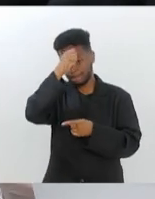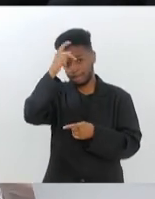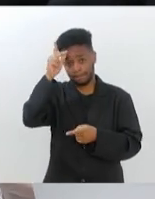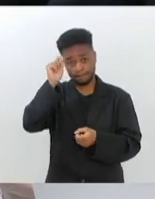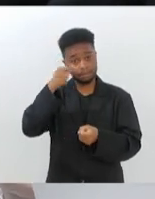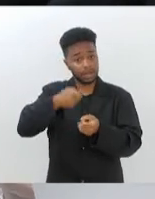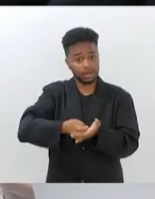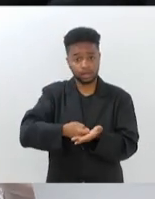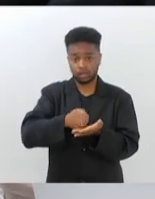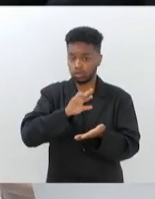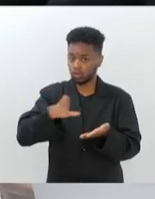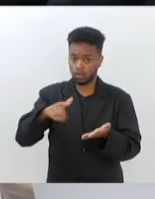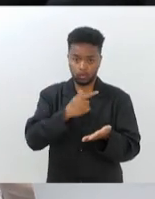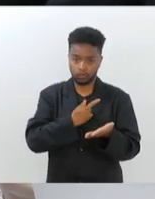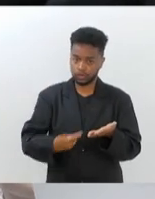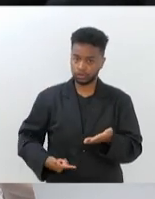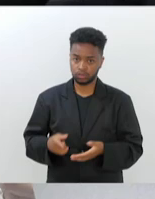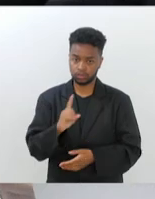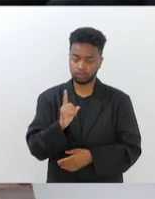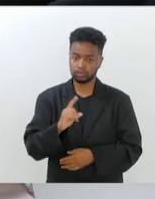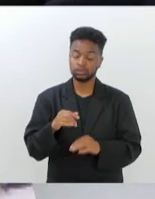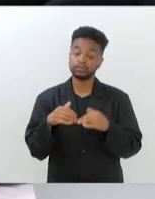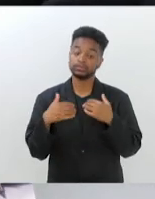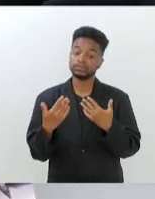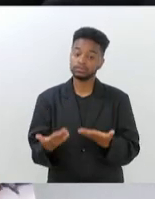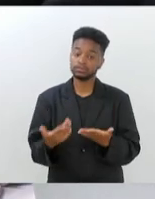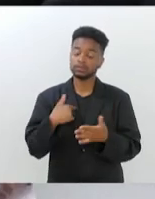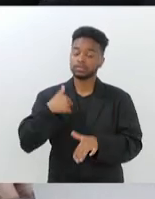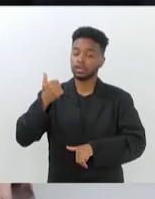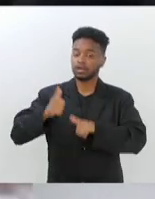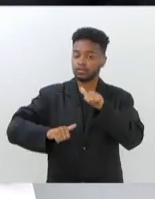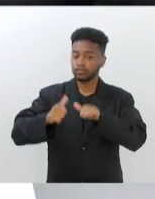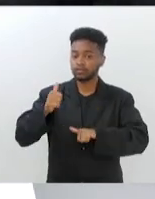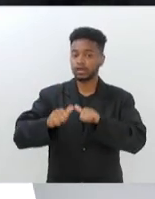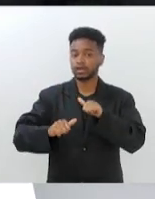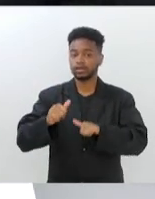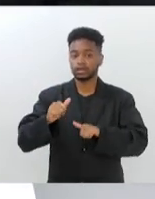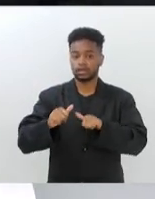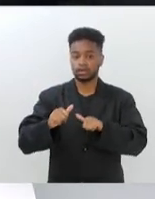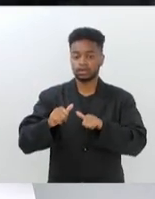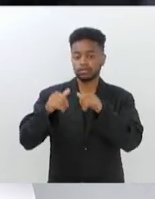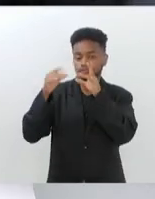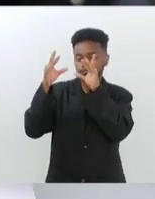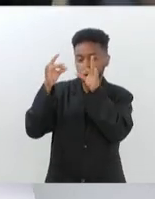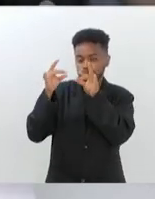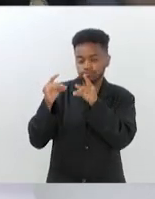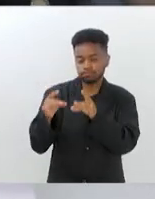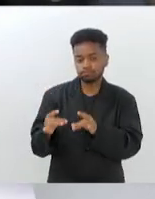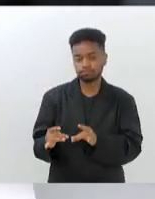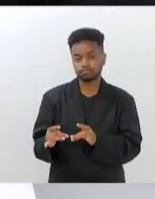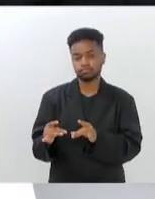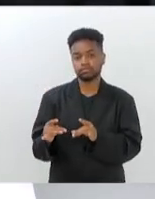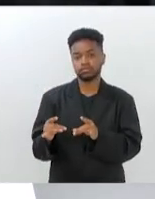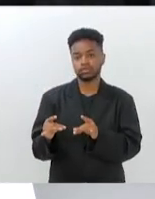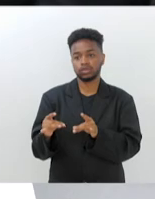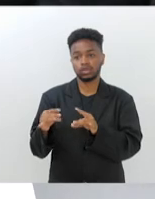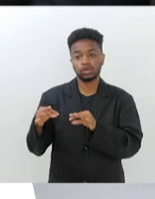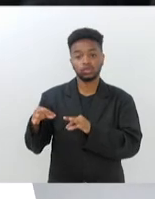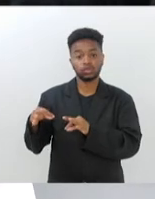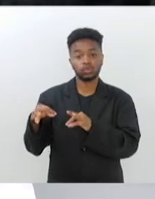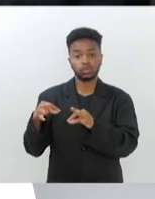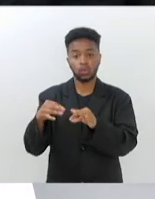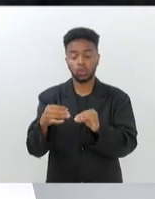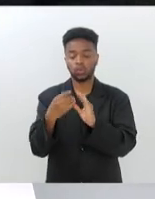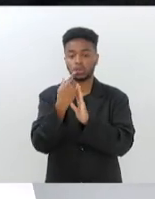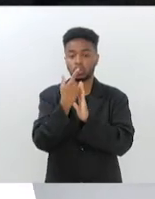conta não é o governo do estado eu tenho analisado par e Passe minuciosamente todas as os